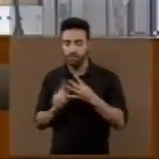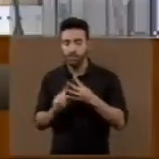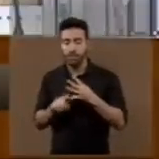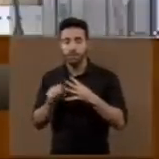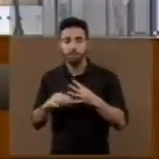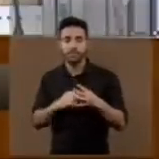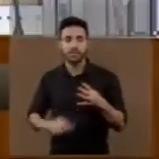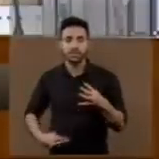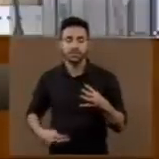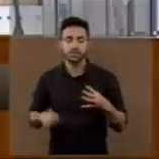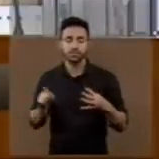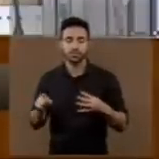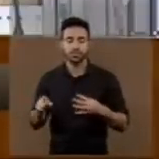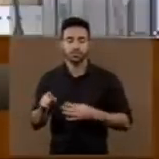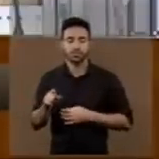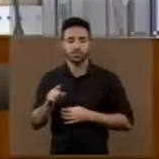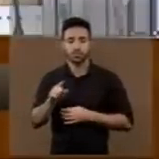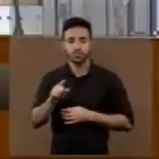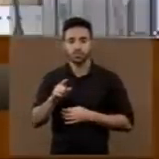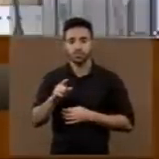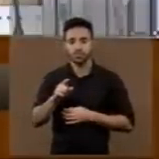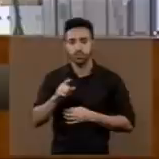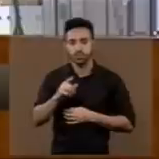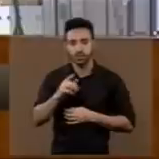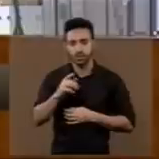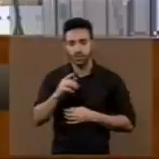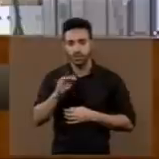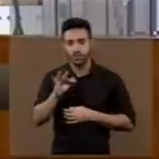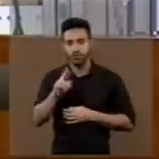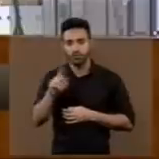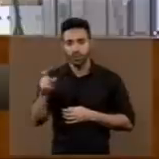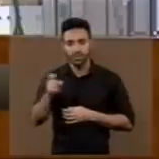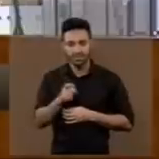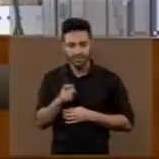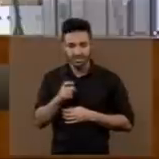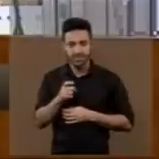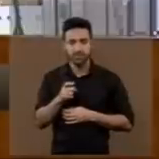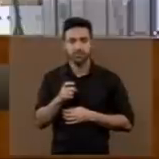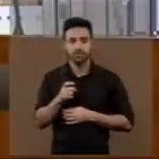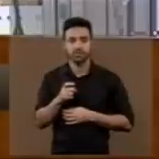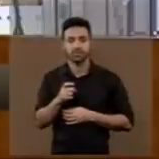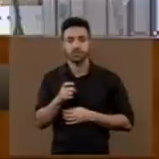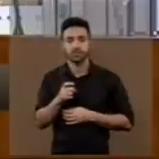ministro Luiz Fux, que julgava improcedente, e o ministro